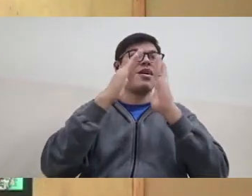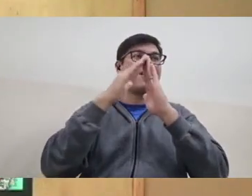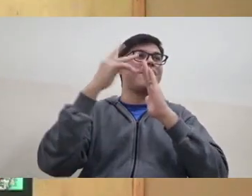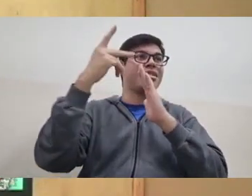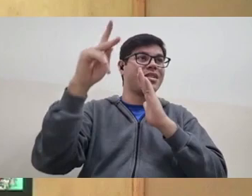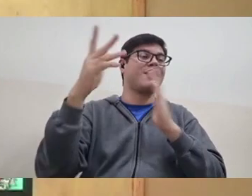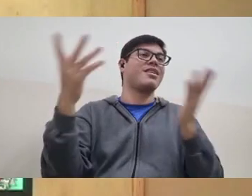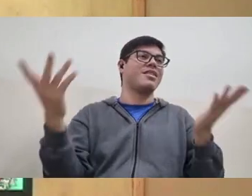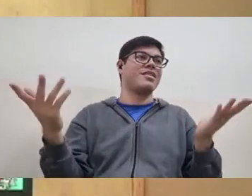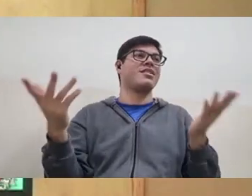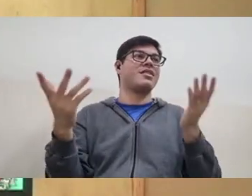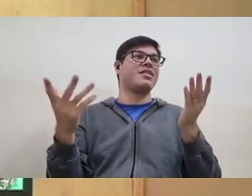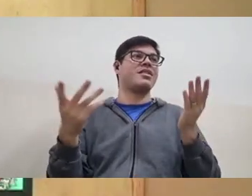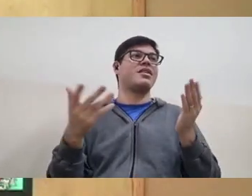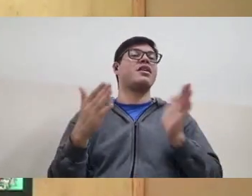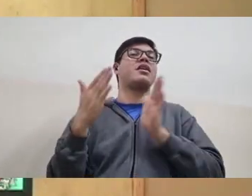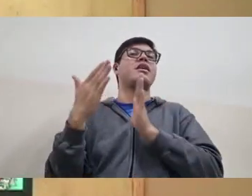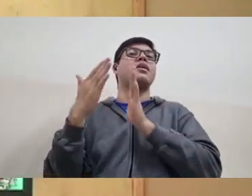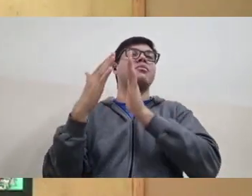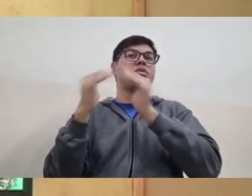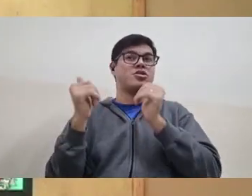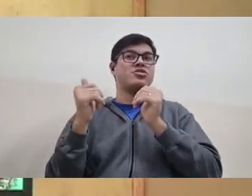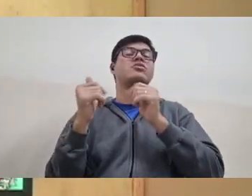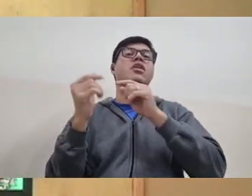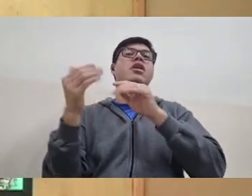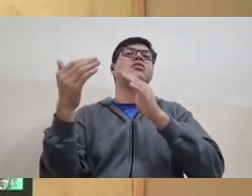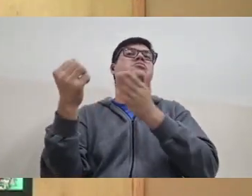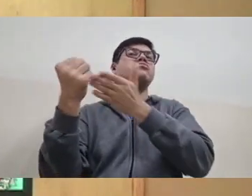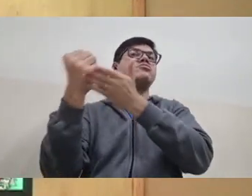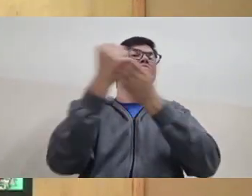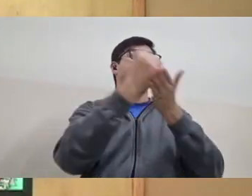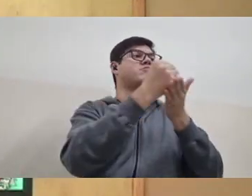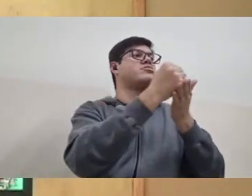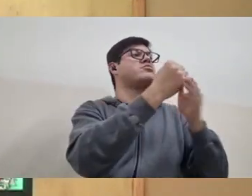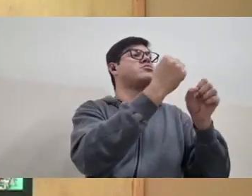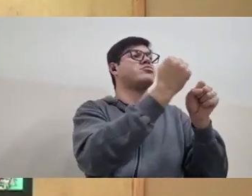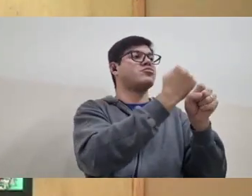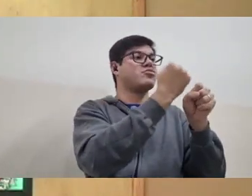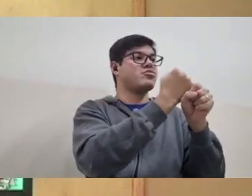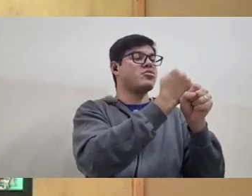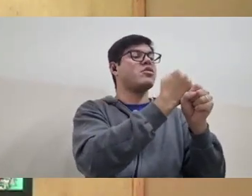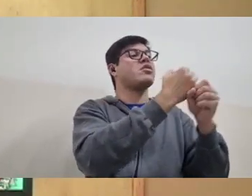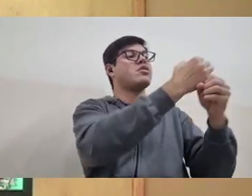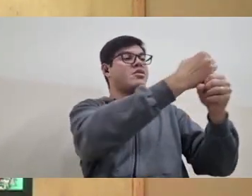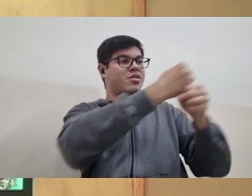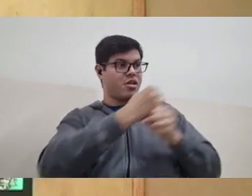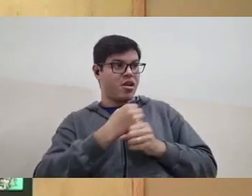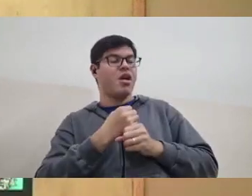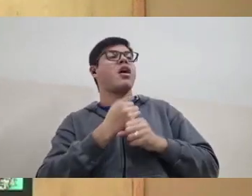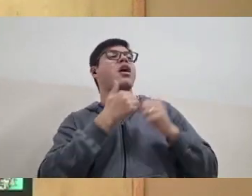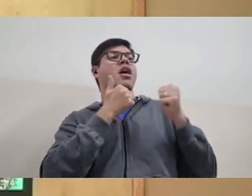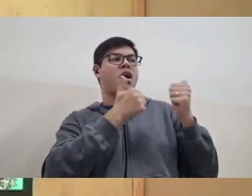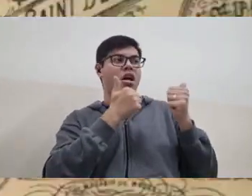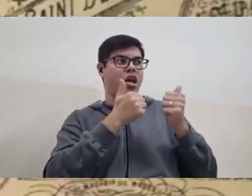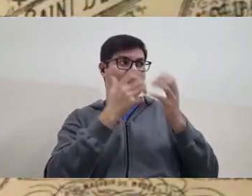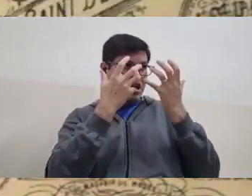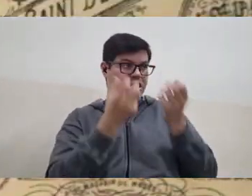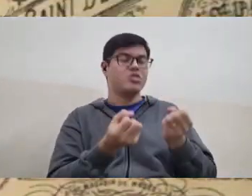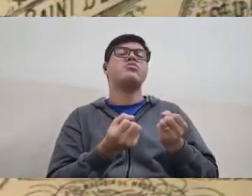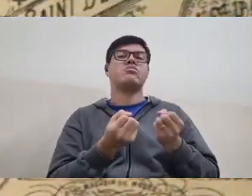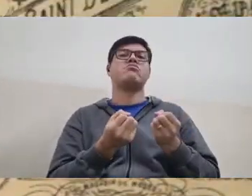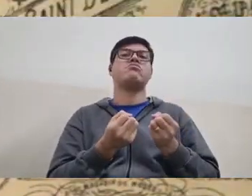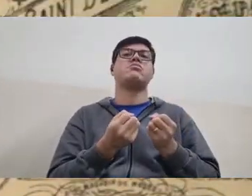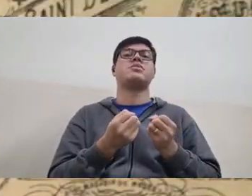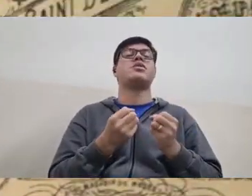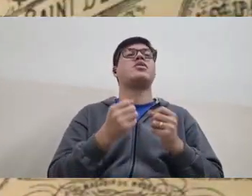pedido vai para a Secretaria de Obras, Sim. que identifica a propriedade, vem para a gente já faz rapidamente, a questão de